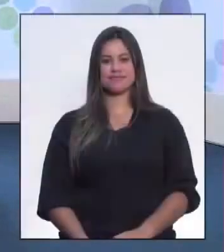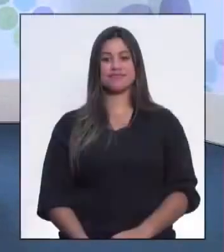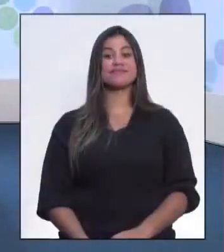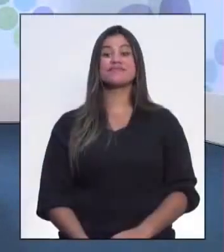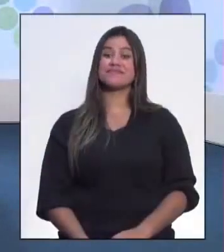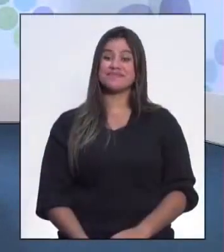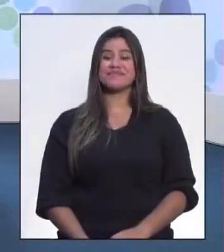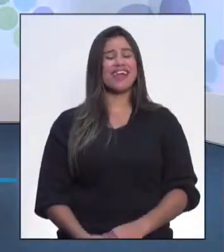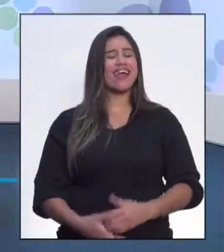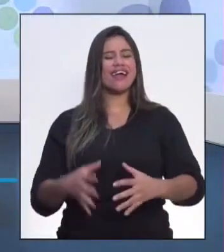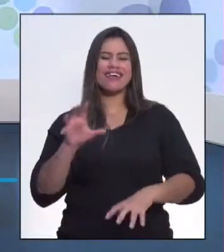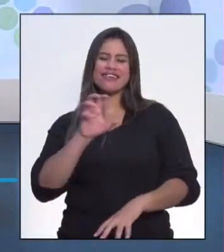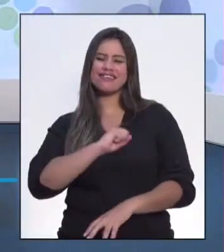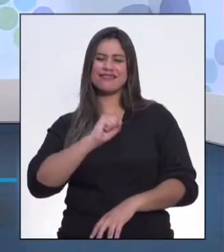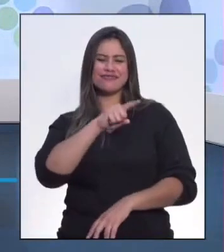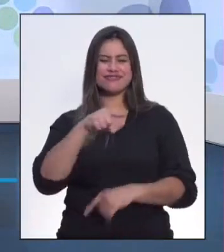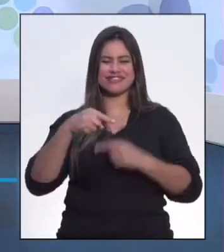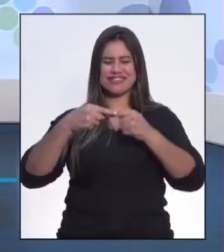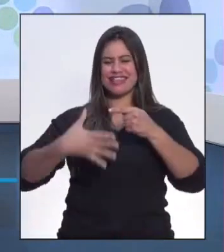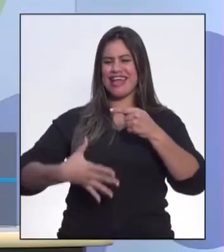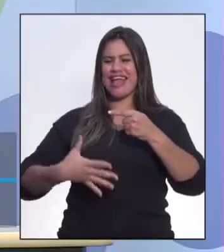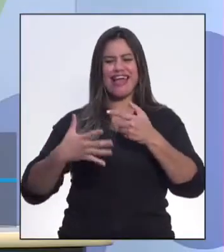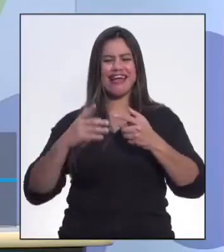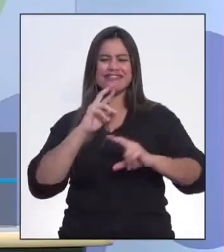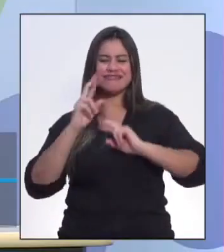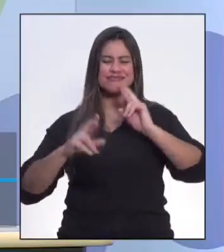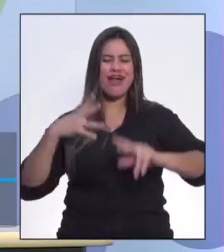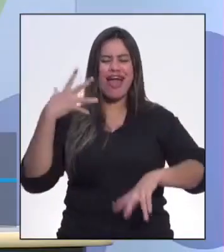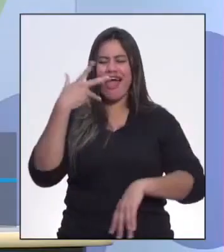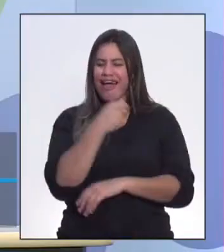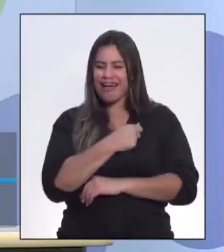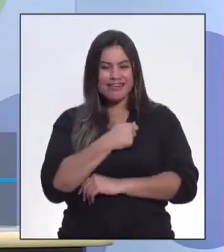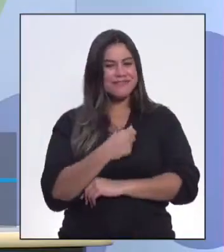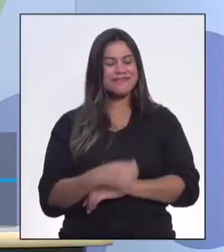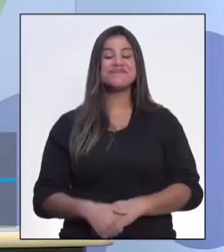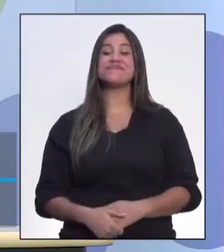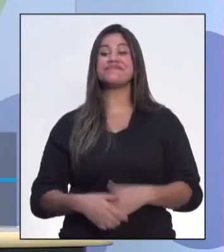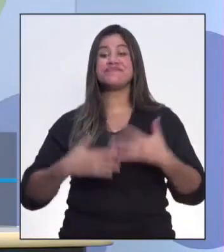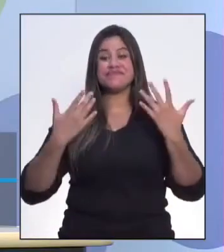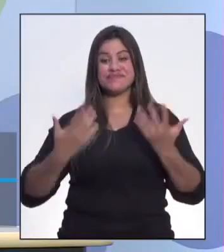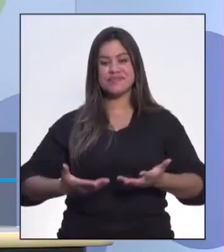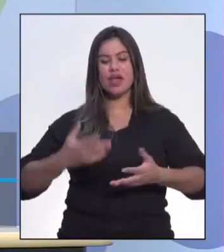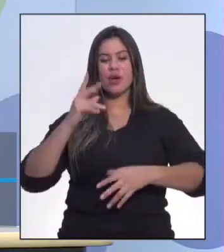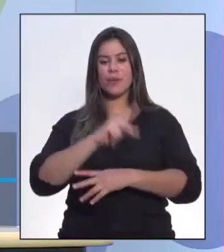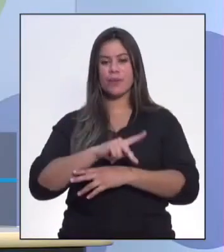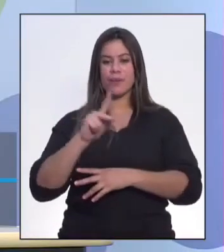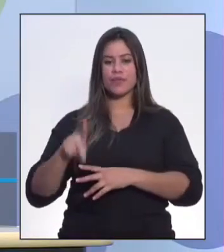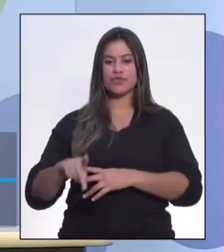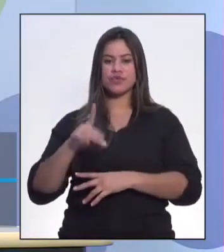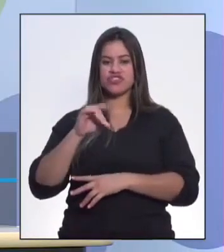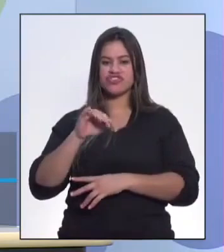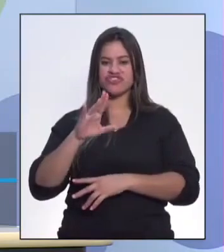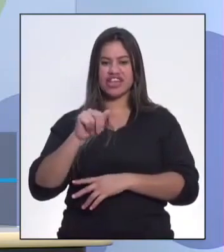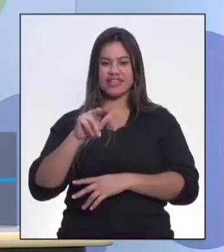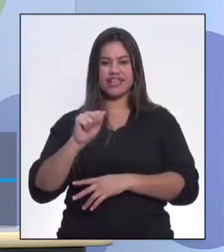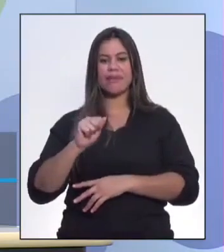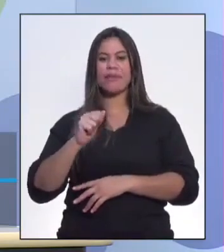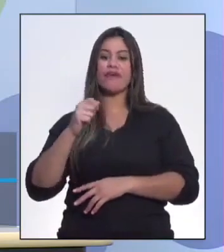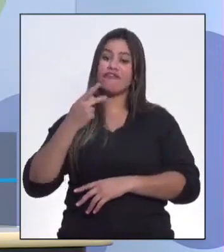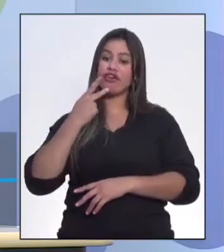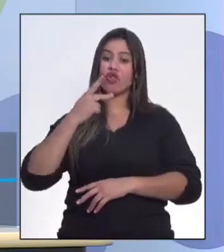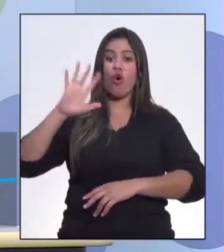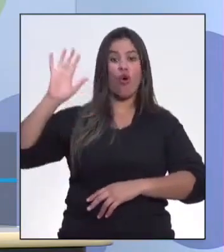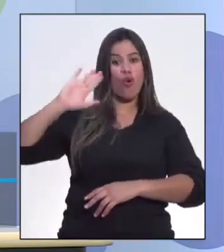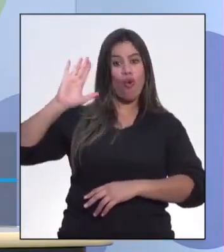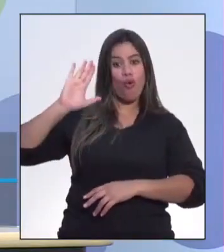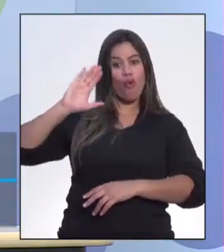Gente, adoro a participação de vocês são muito lindos. Então, vamos lá. A professora Sônia Leal de Diadema pediu para a gente dar um oi, que ela está assistindo